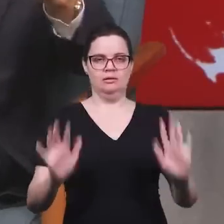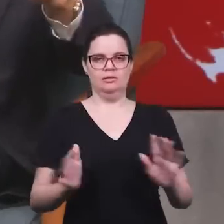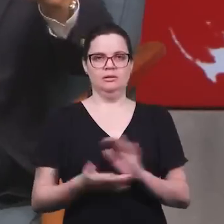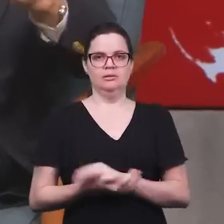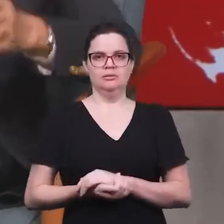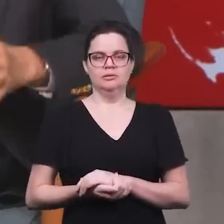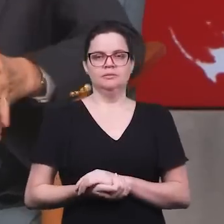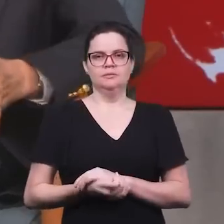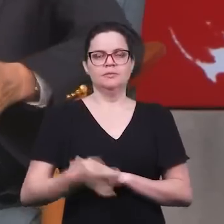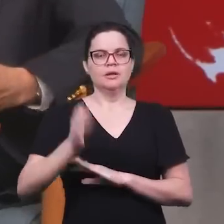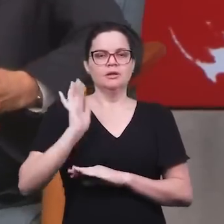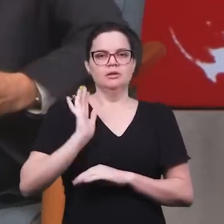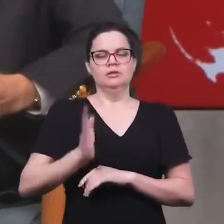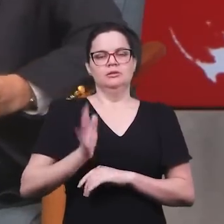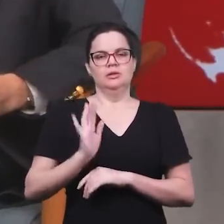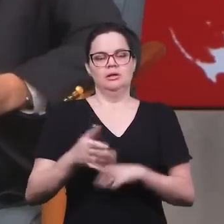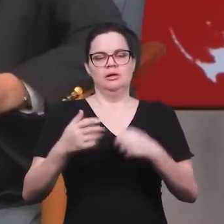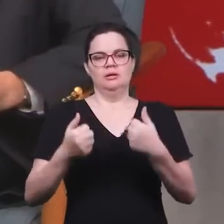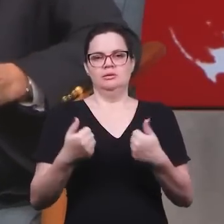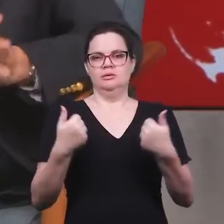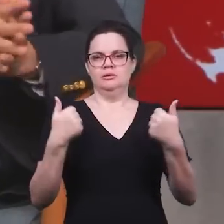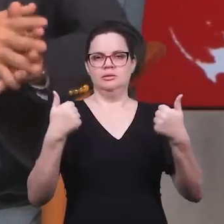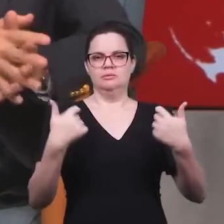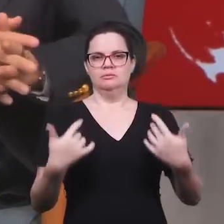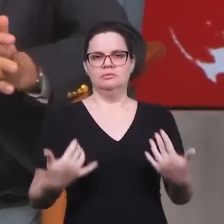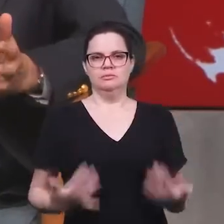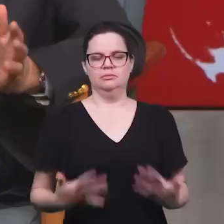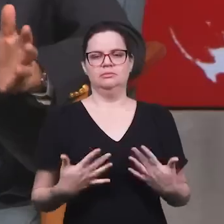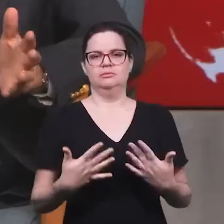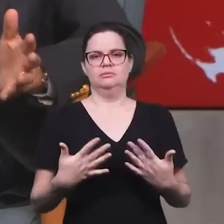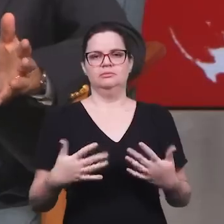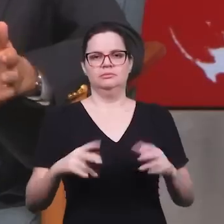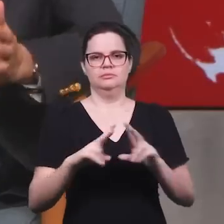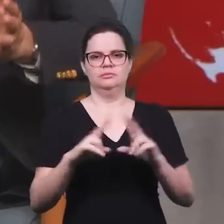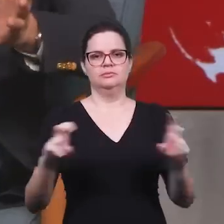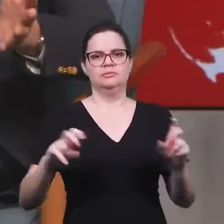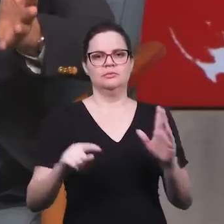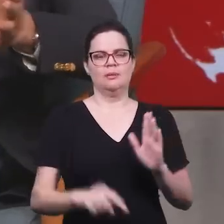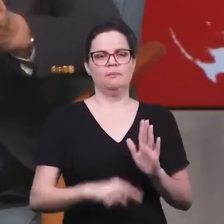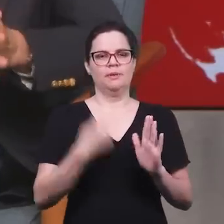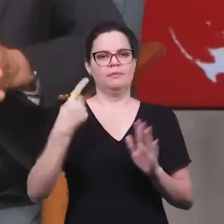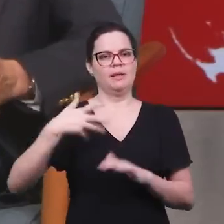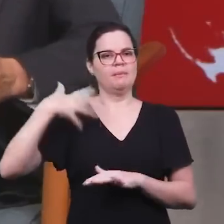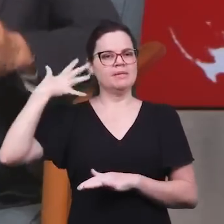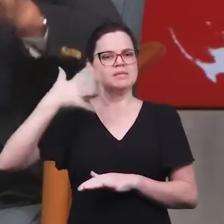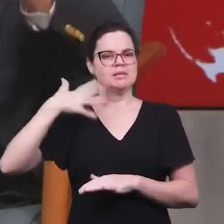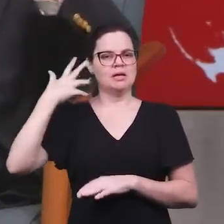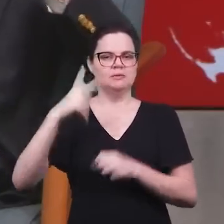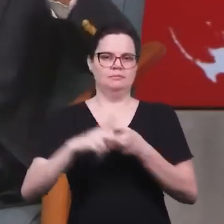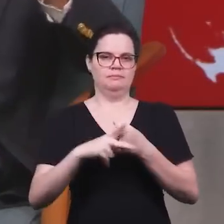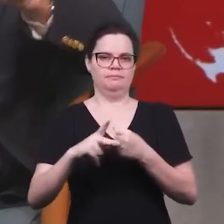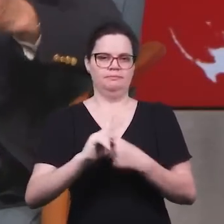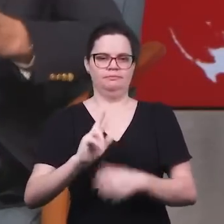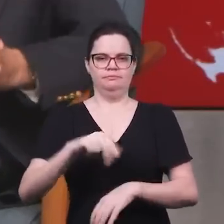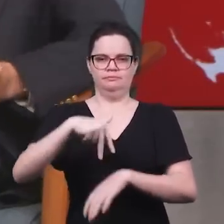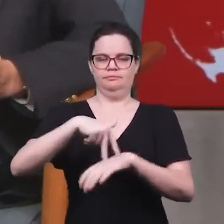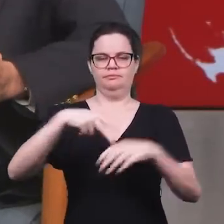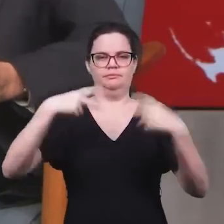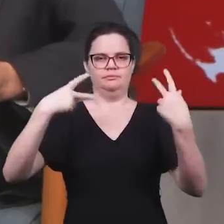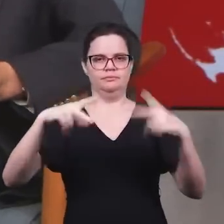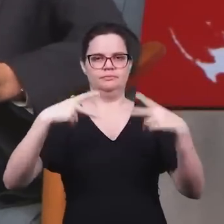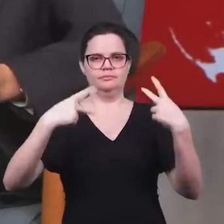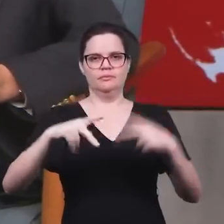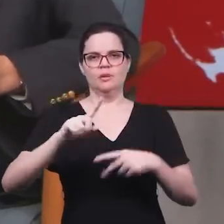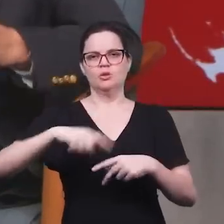Nós falamos muito do primeiro mensageiro, da primeira mensagem, quando nós falamos das 7